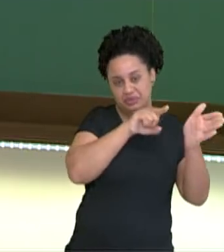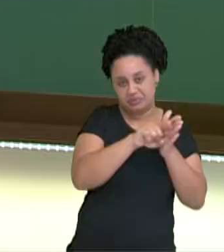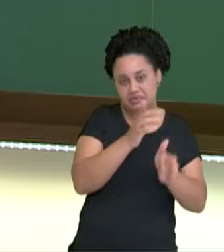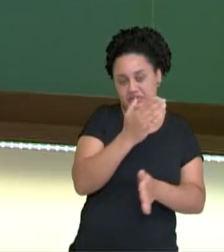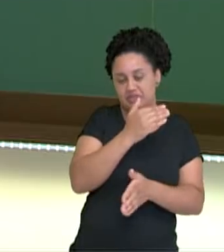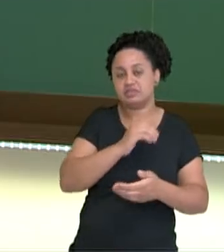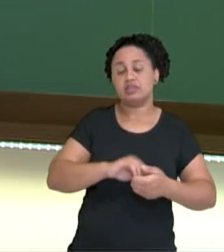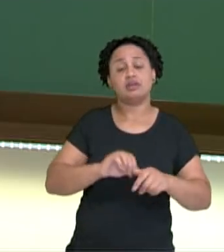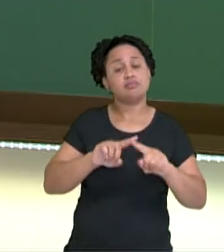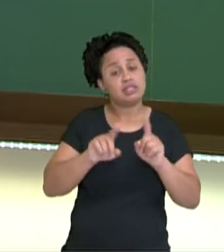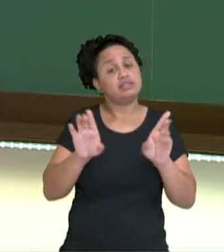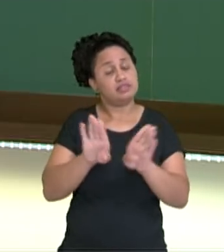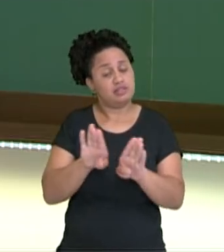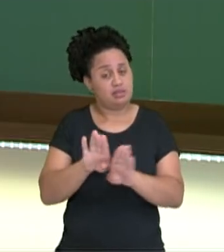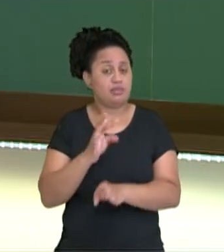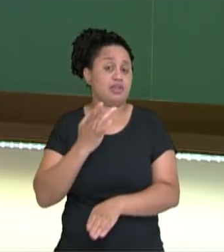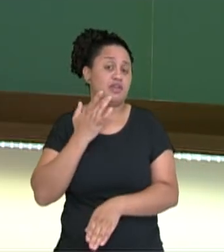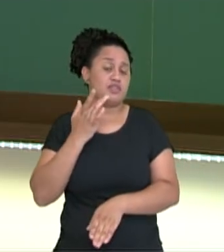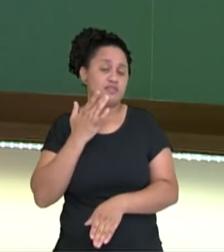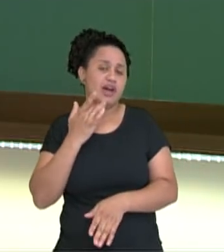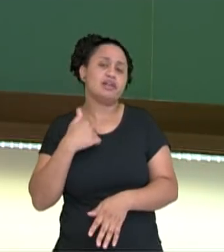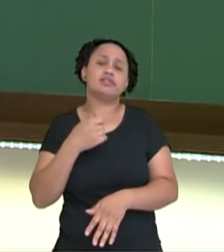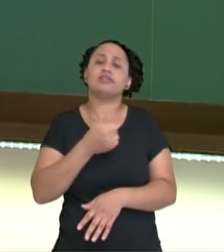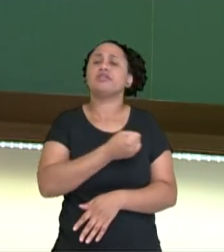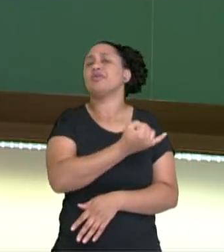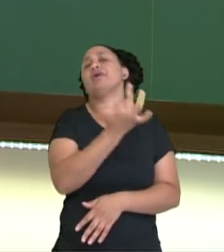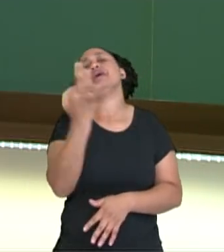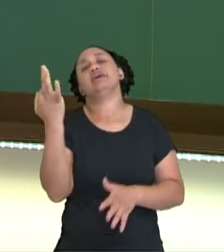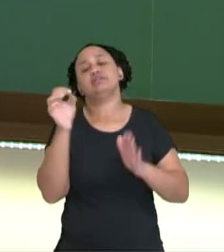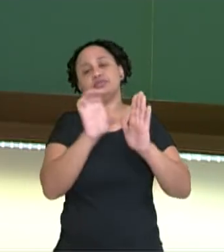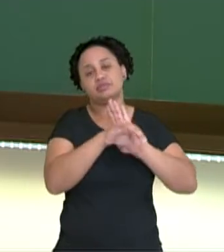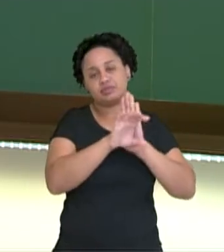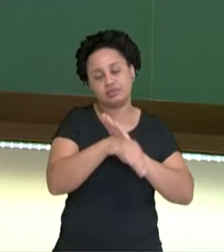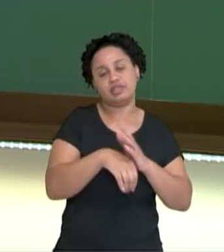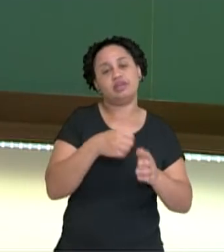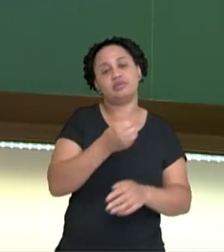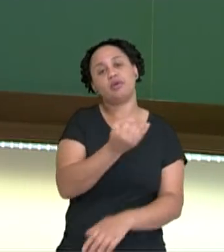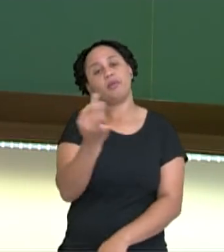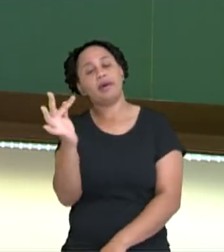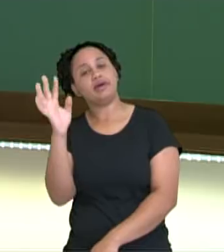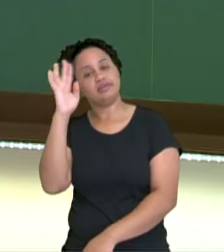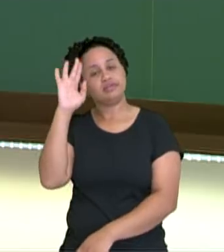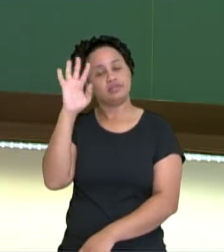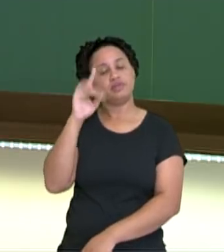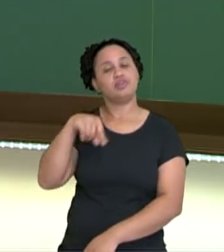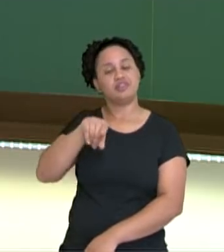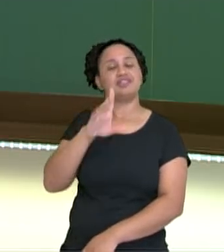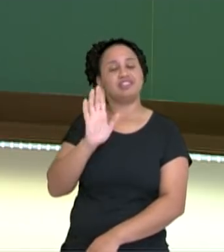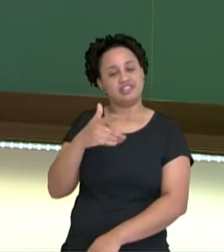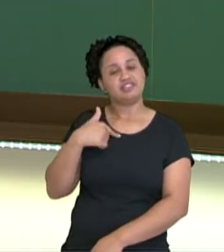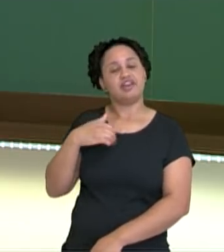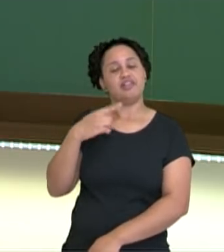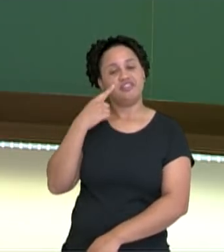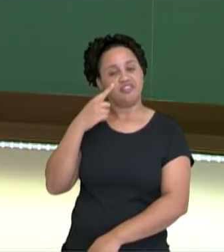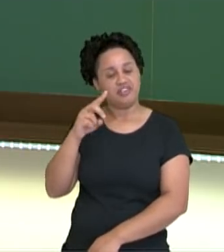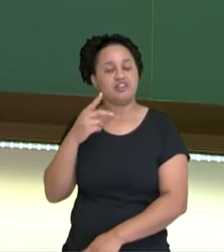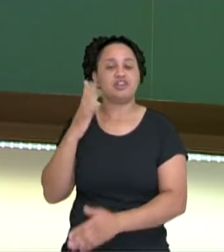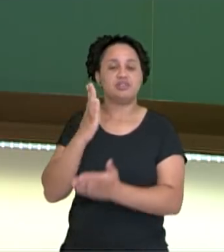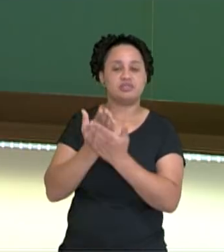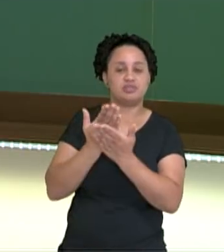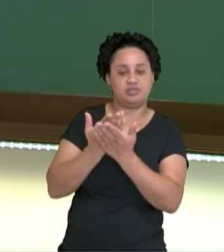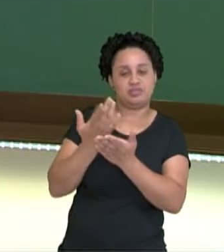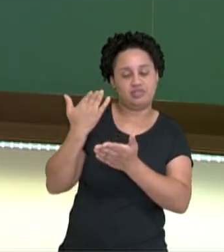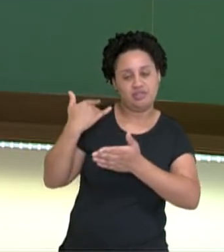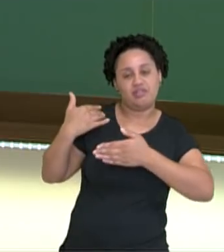entretanto também é fácil, né? Quantos e quantos conceitos e teorias, né, vocês já viram nessa jornada acadêmica que vocês tiveram anteriormente aí no